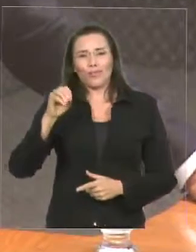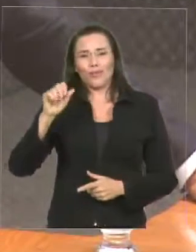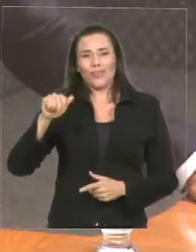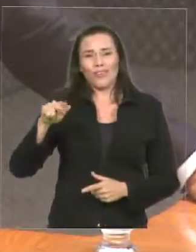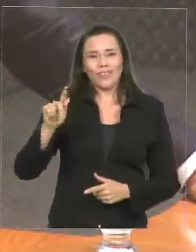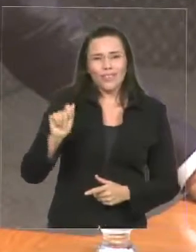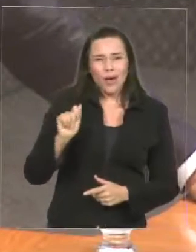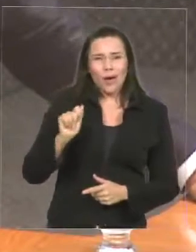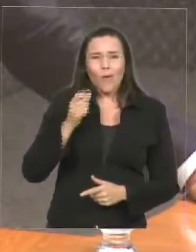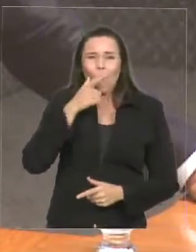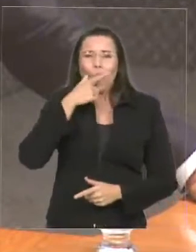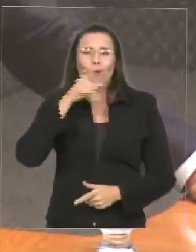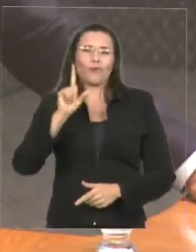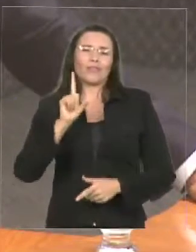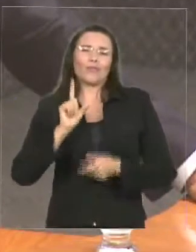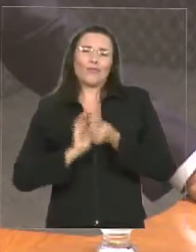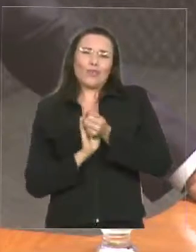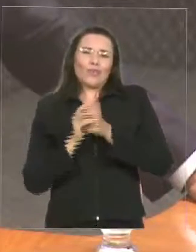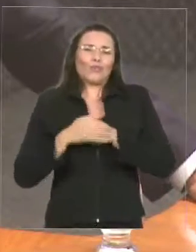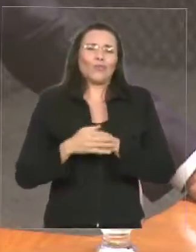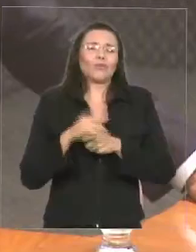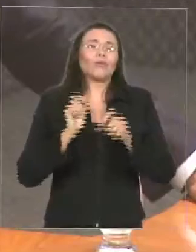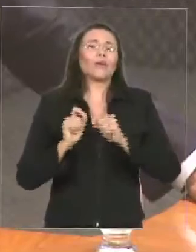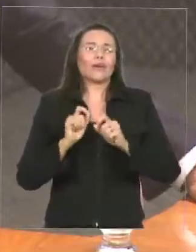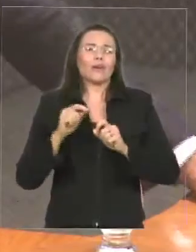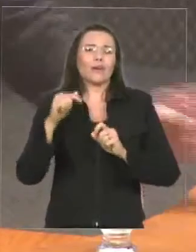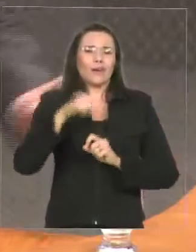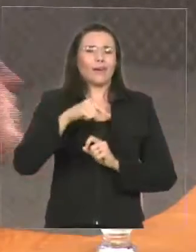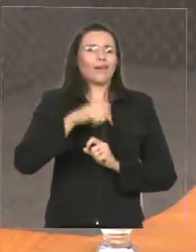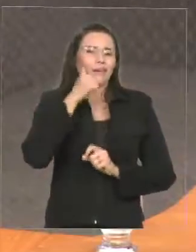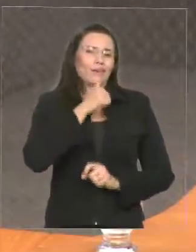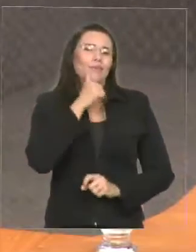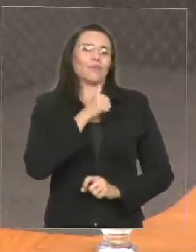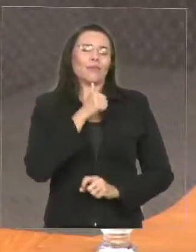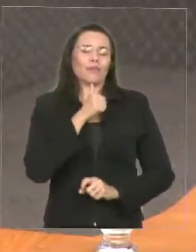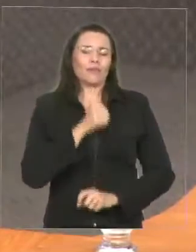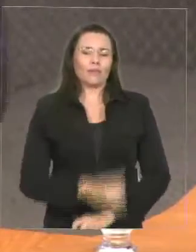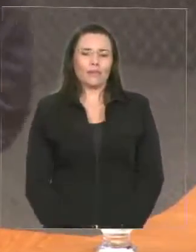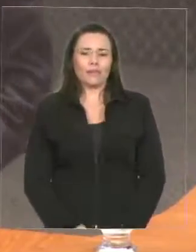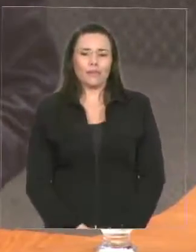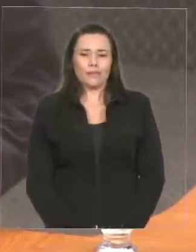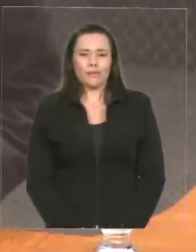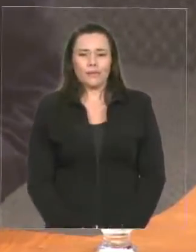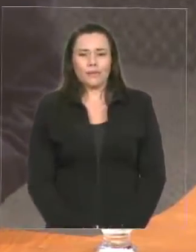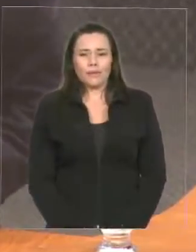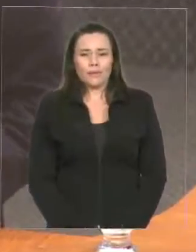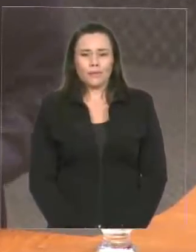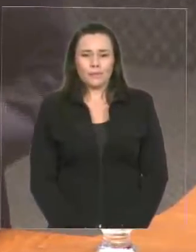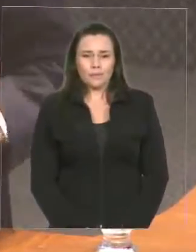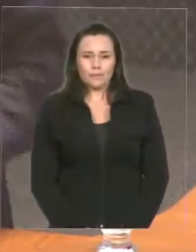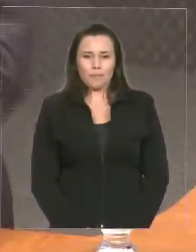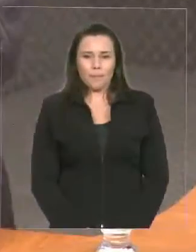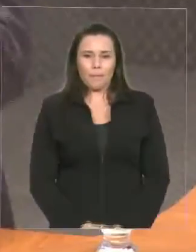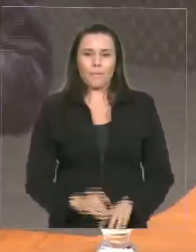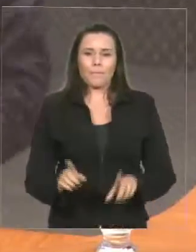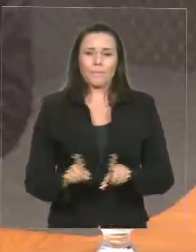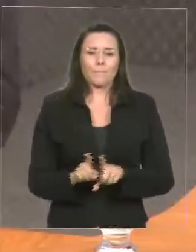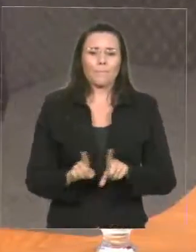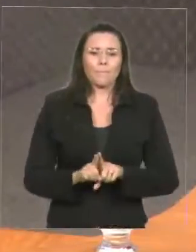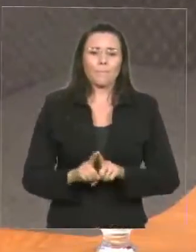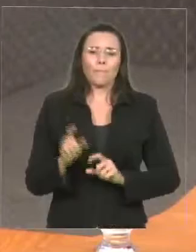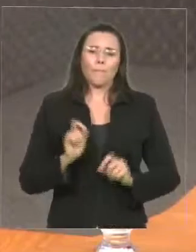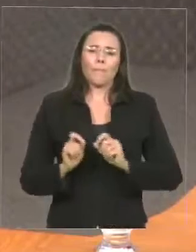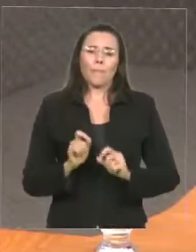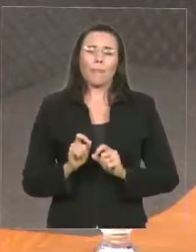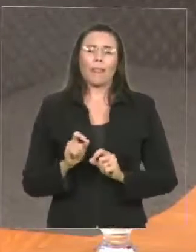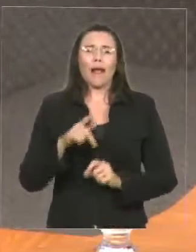mais vigilante em relação a esses procedimentos. A história também está no dizer de períodos mais recentes, da forma com que ela